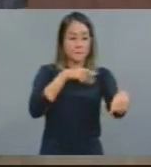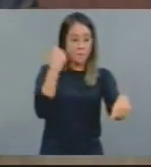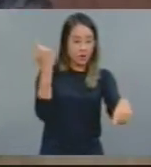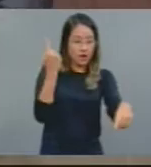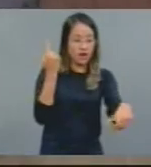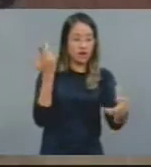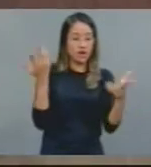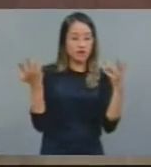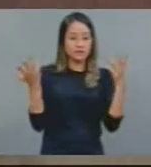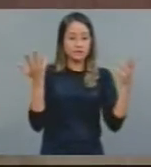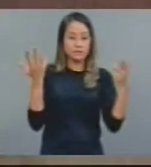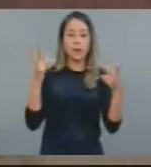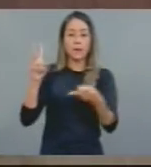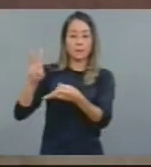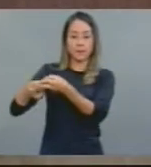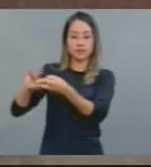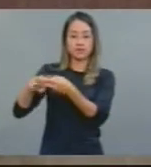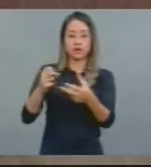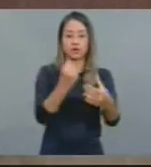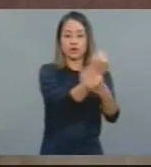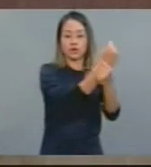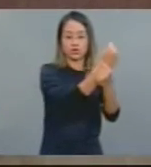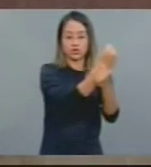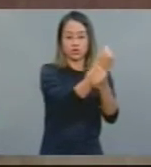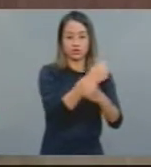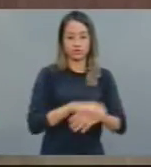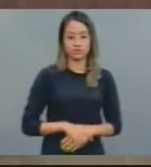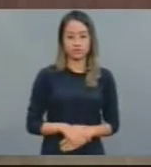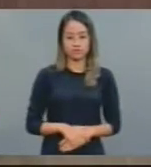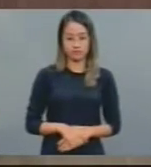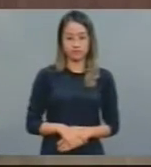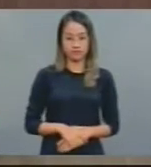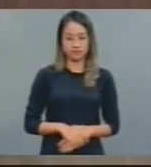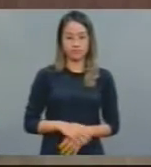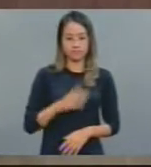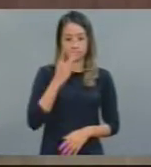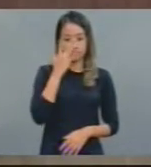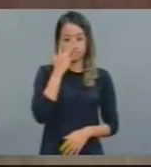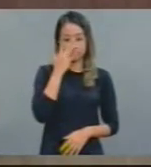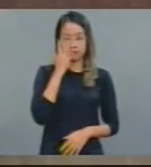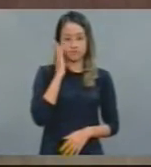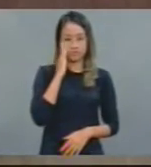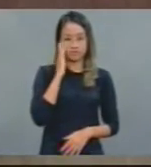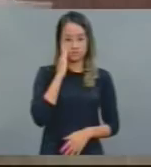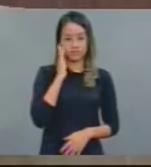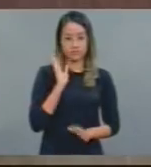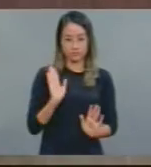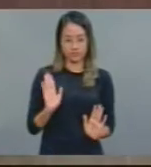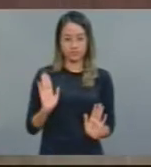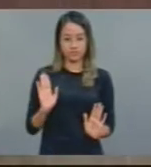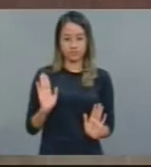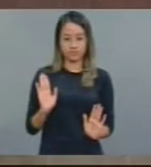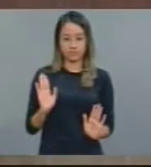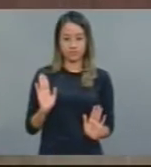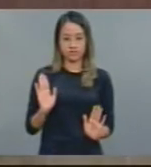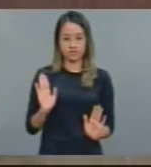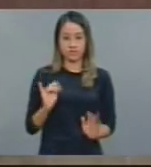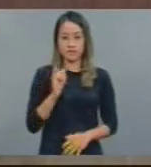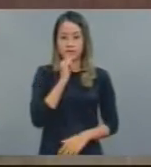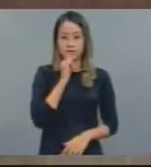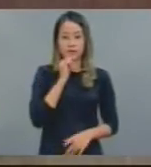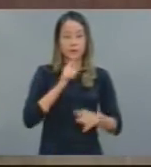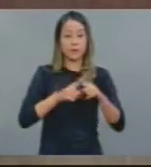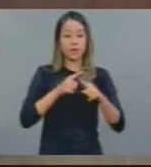que a pensão de um não sirva de teto ao provento do outro. Porque